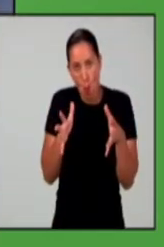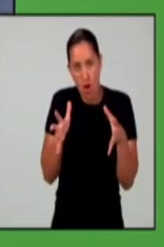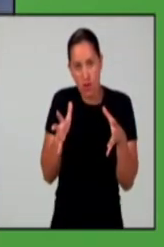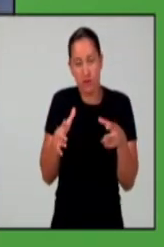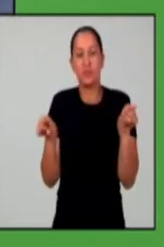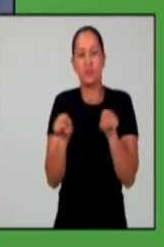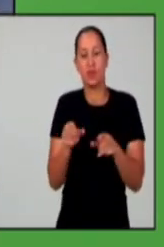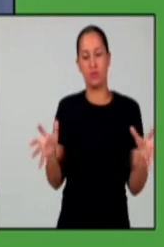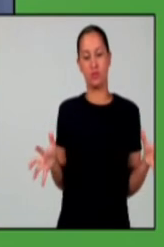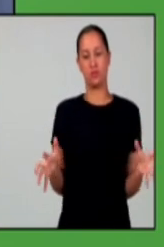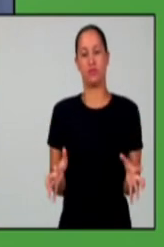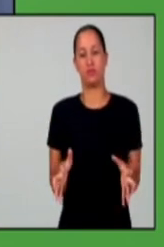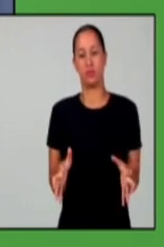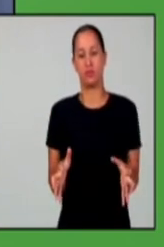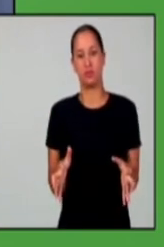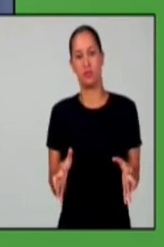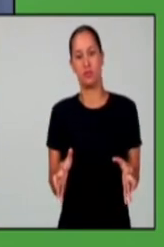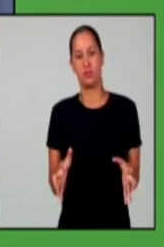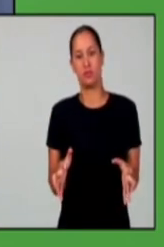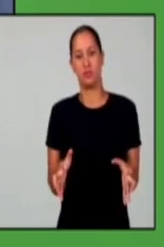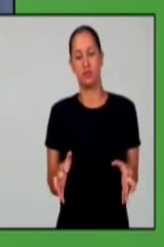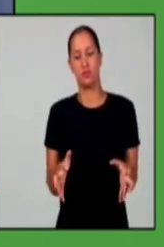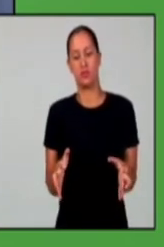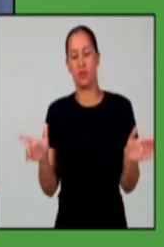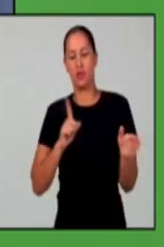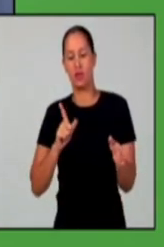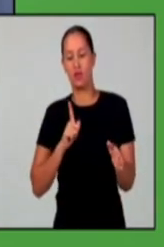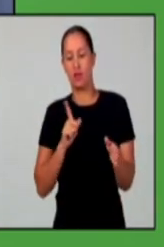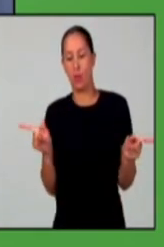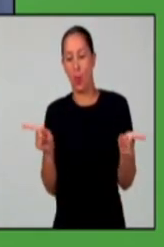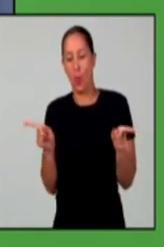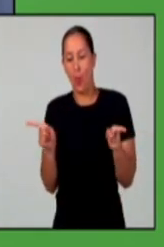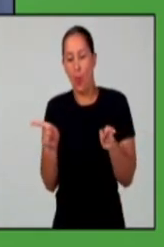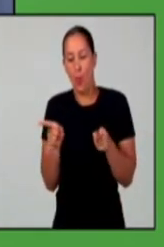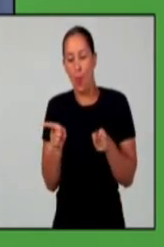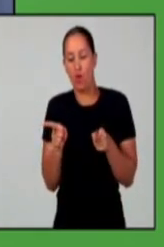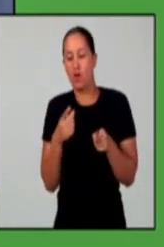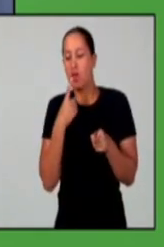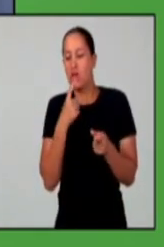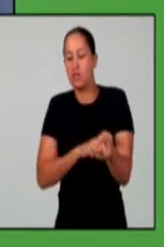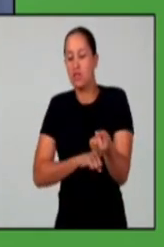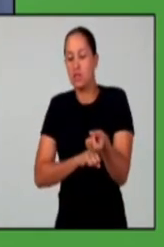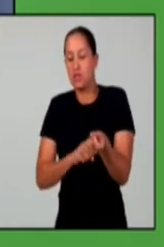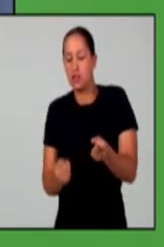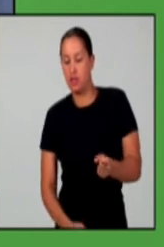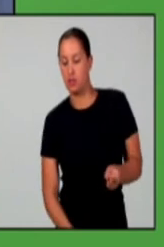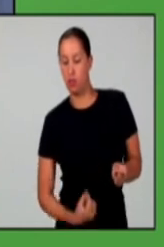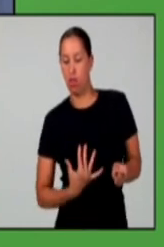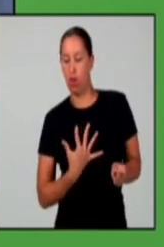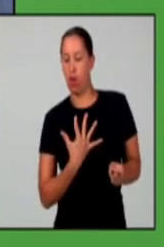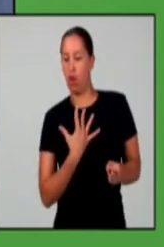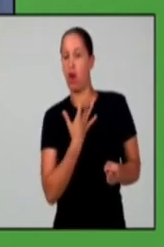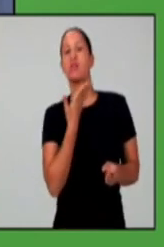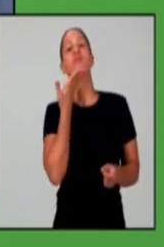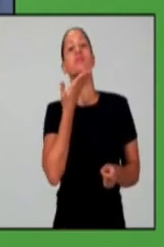contrações dos músculos dos braços e pernas comprimem os vasos neles encontrados, empurrando o sangue em direção ao